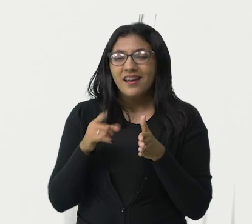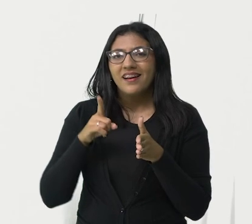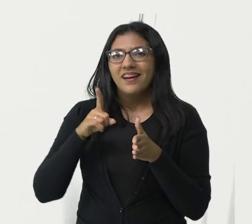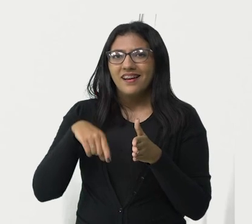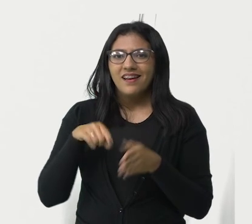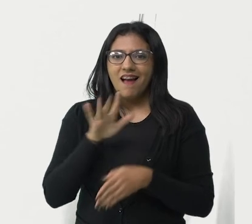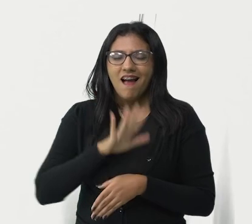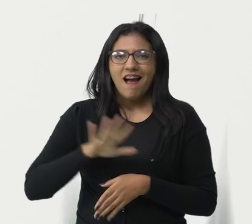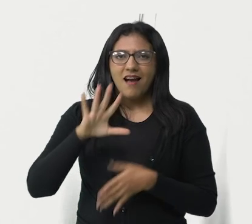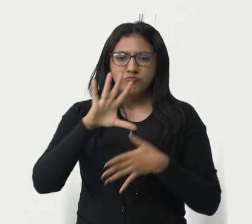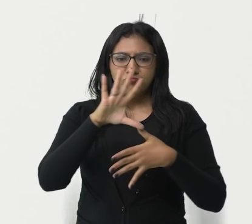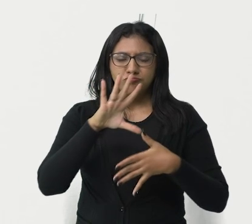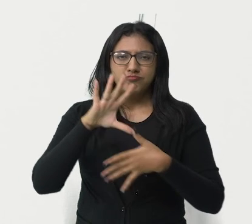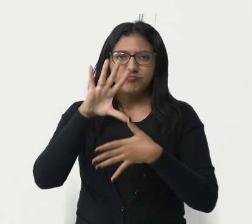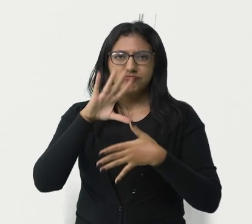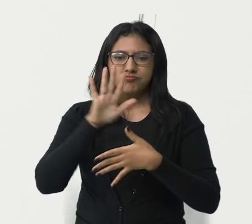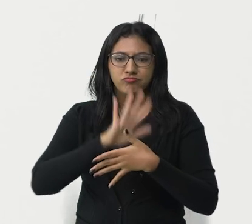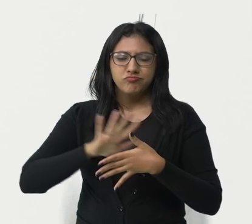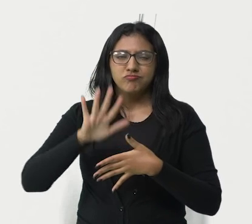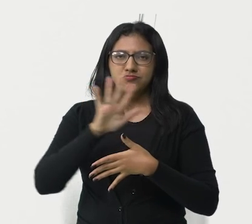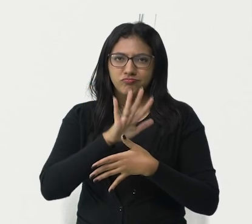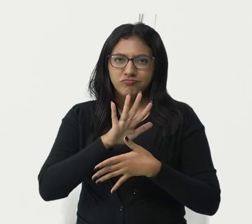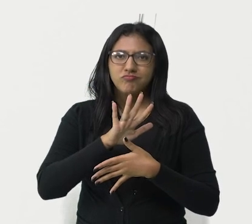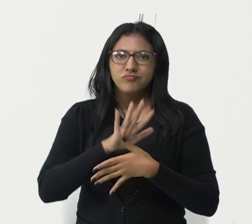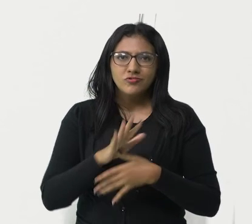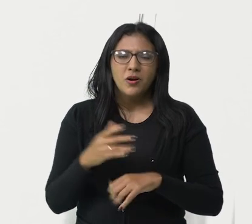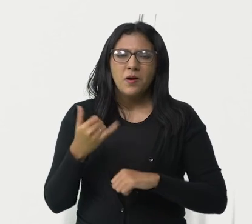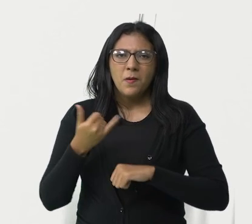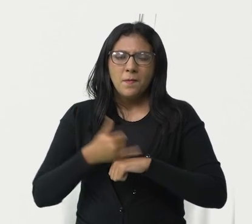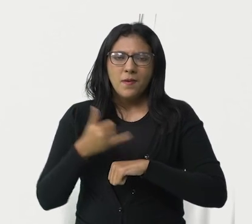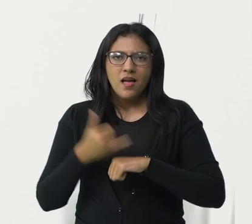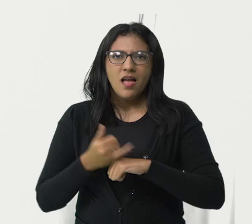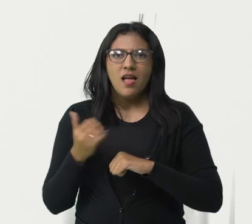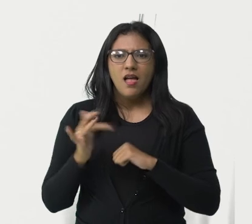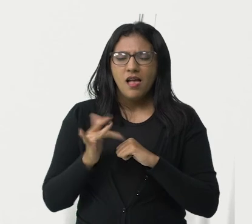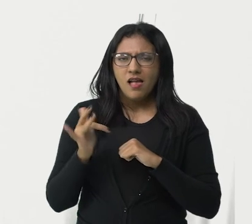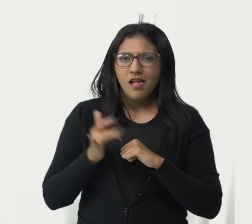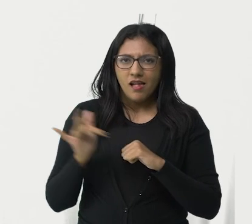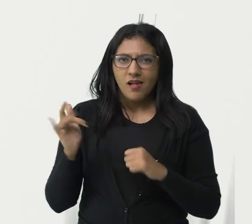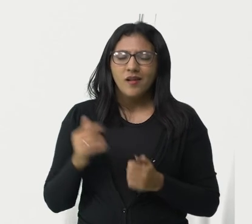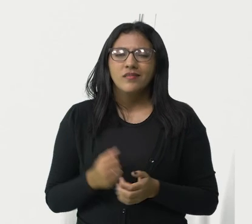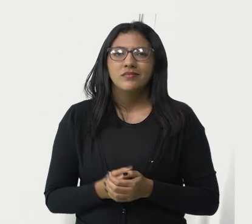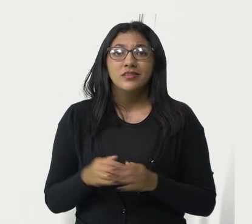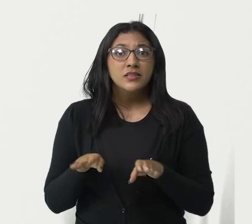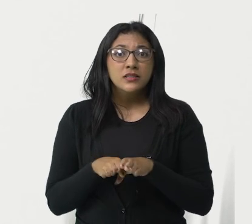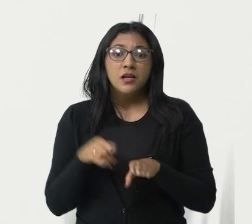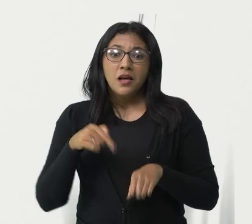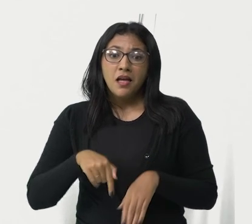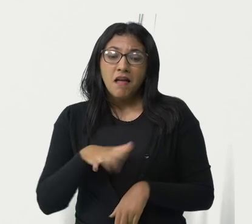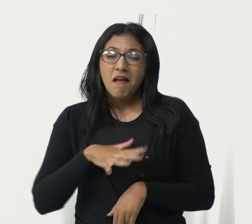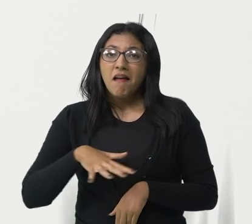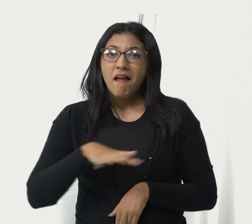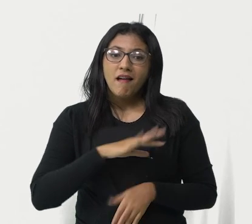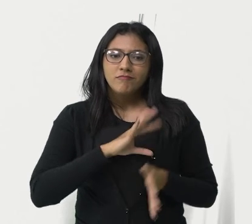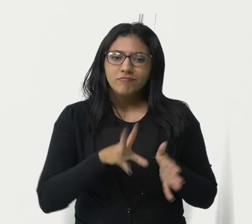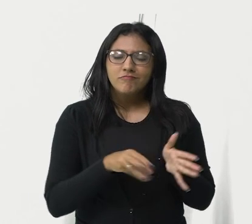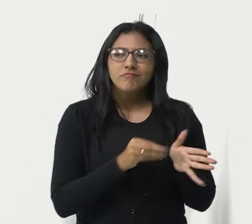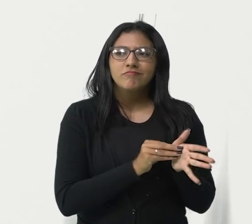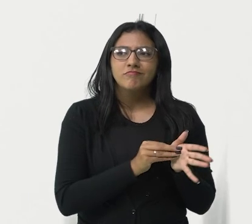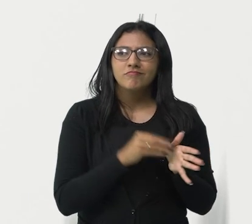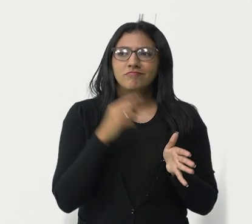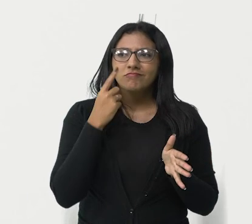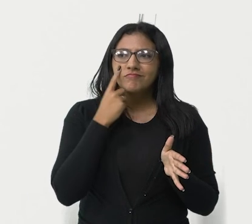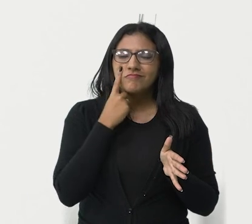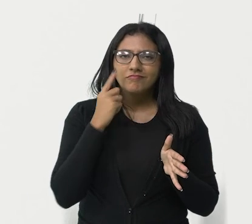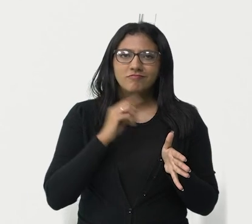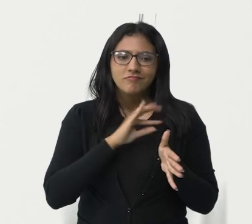nosso país. As drogas do sertão, olha só, gente, aqui na nossa região amazônica, pegando toda essa parte